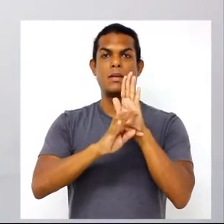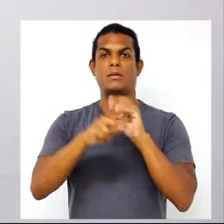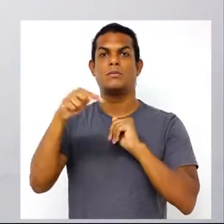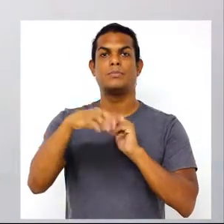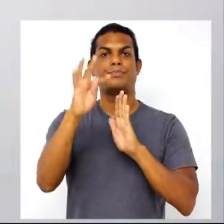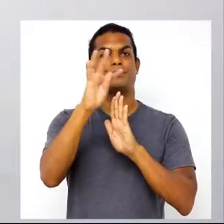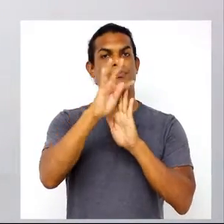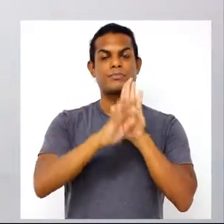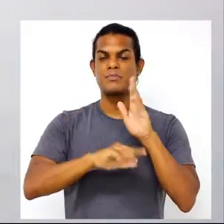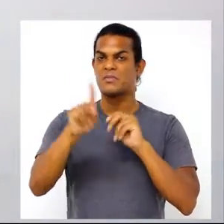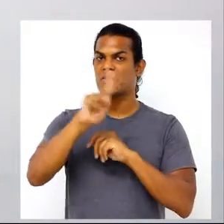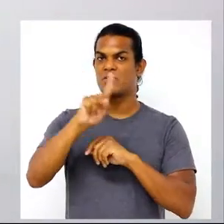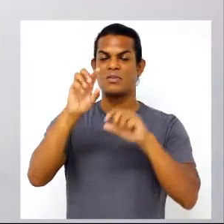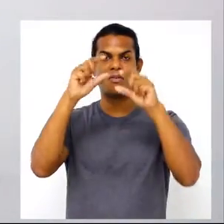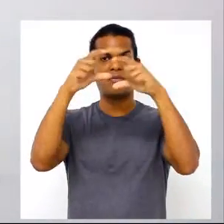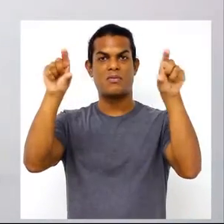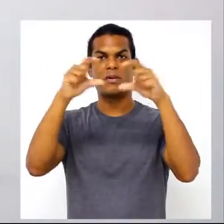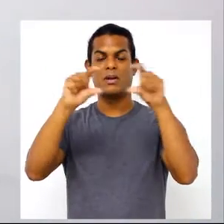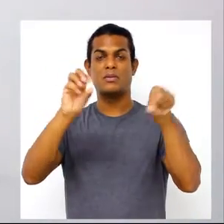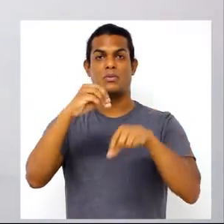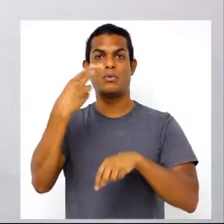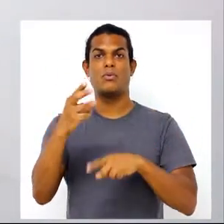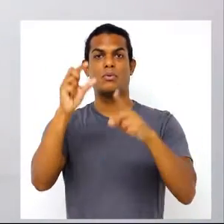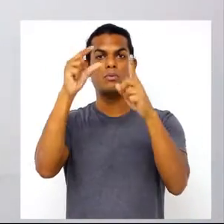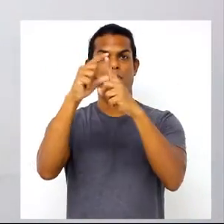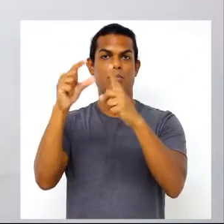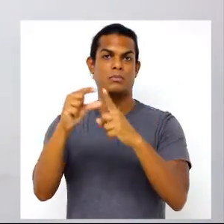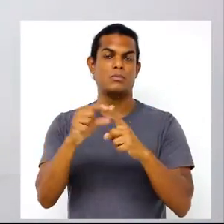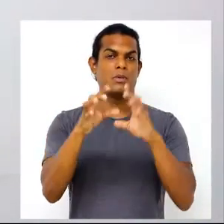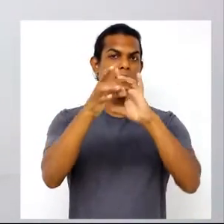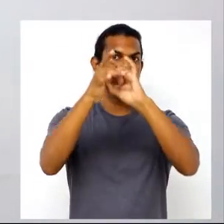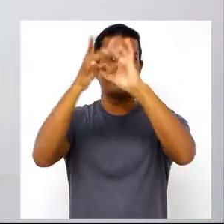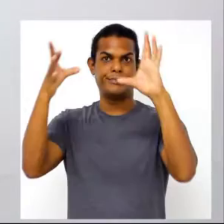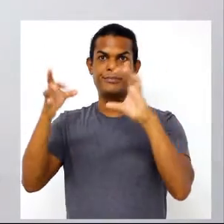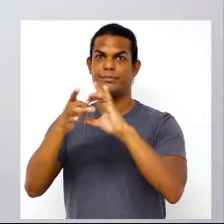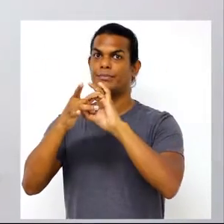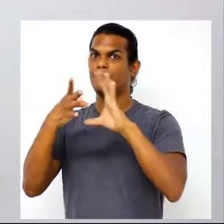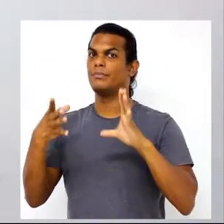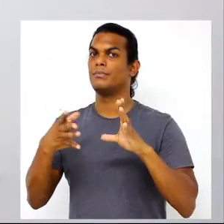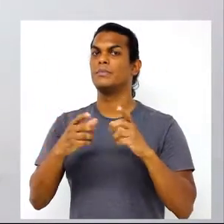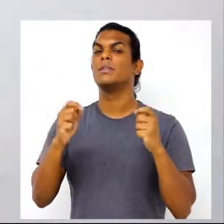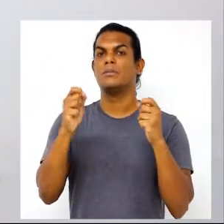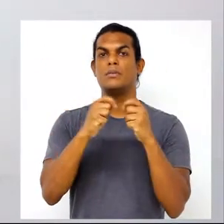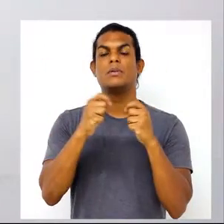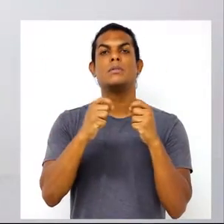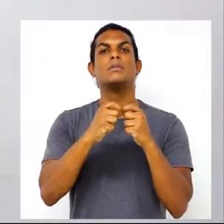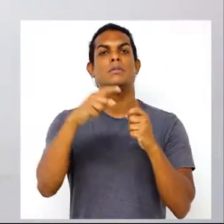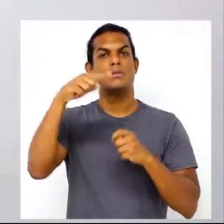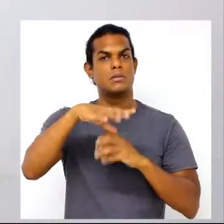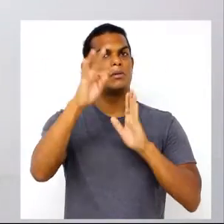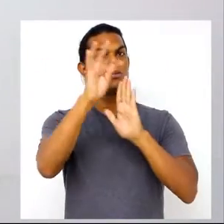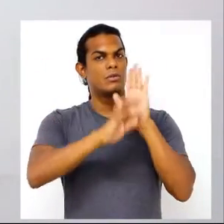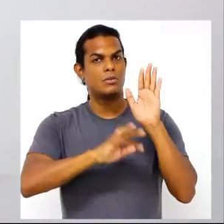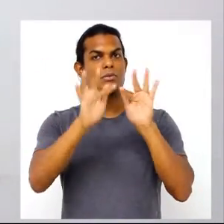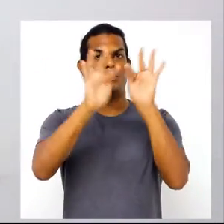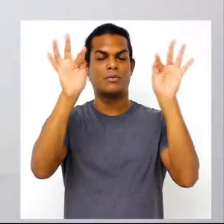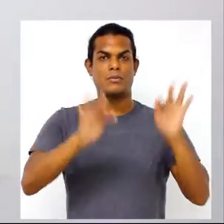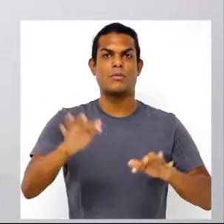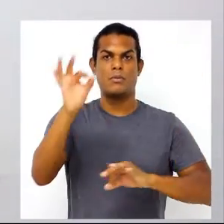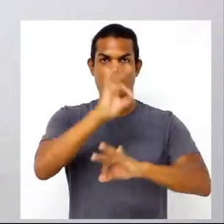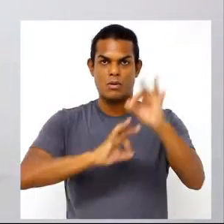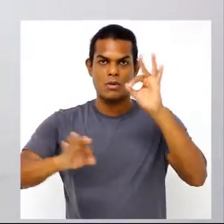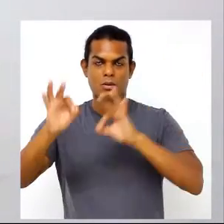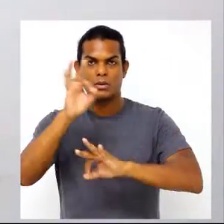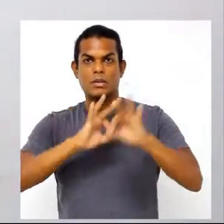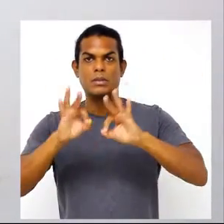os textos, eles não são frases e palavras soltas. Nós construímos um texto de maneira